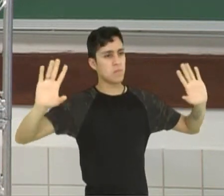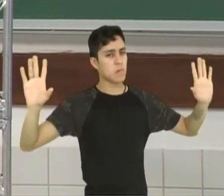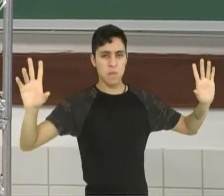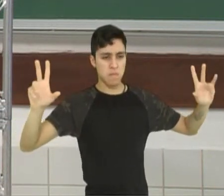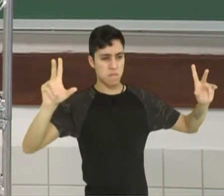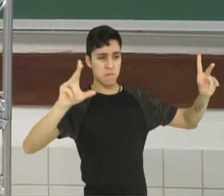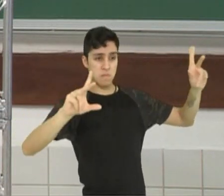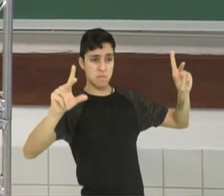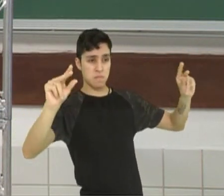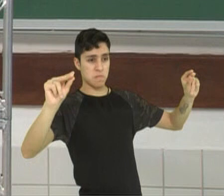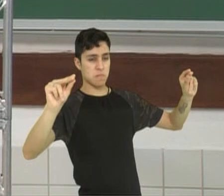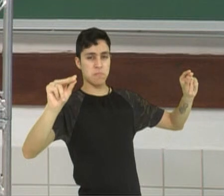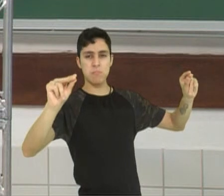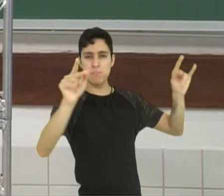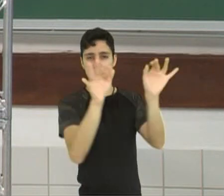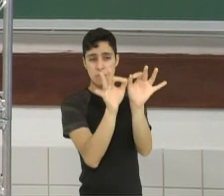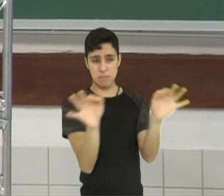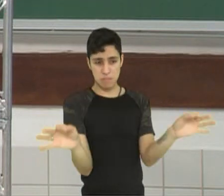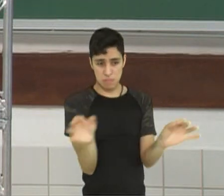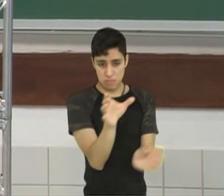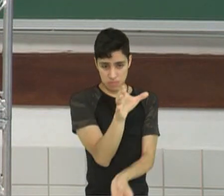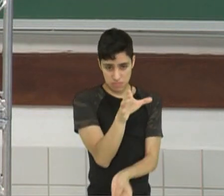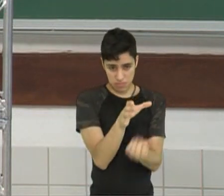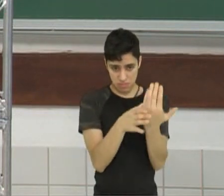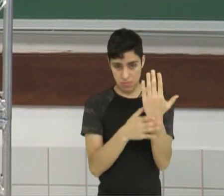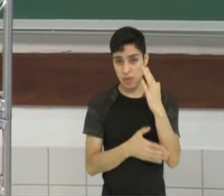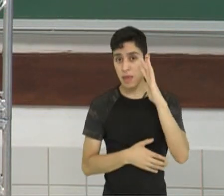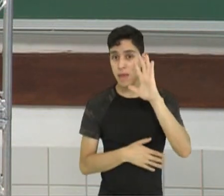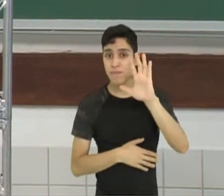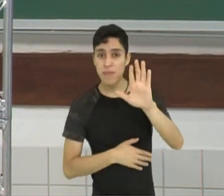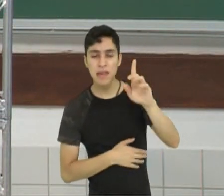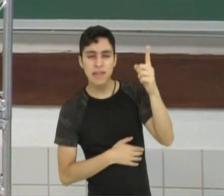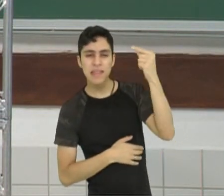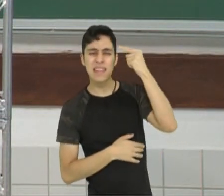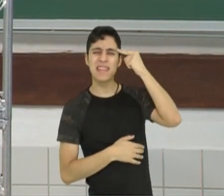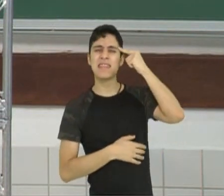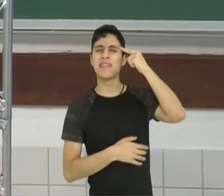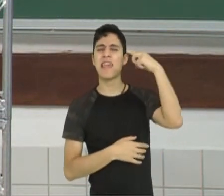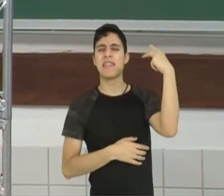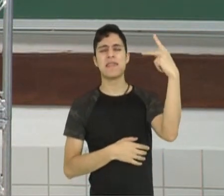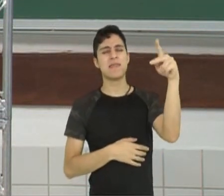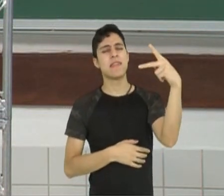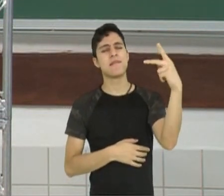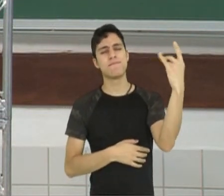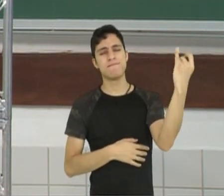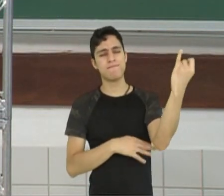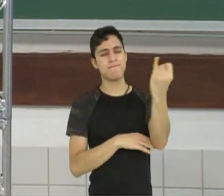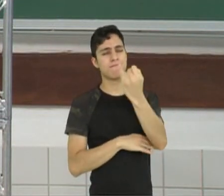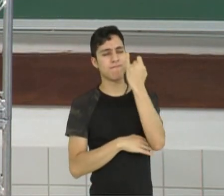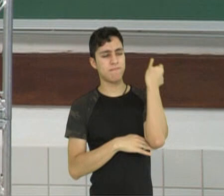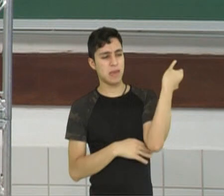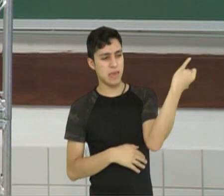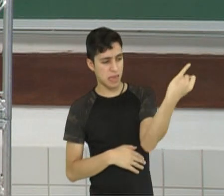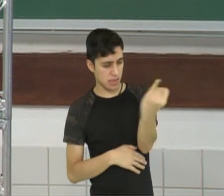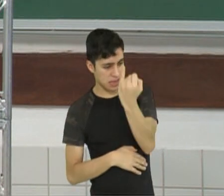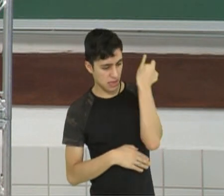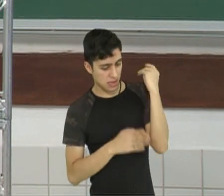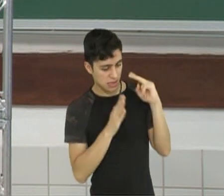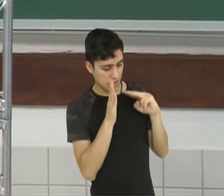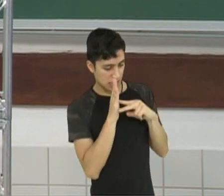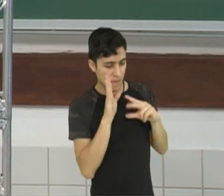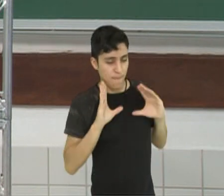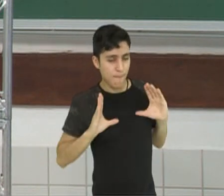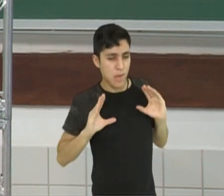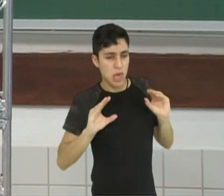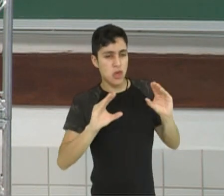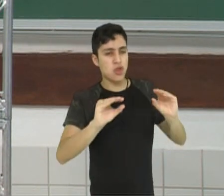ponte. Super simples de realizar, mas a ideia que ele teve é importante. A ideia de mexer com o